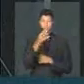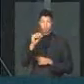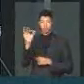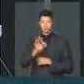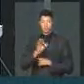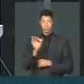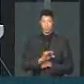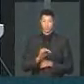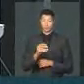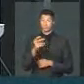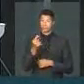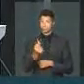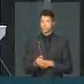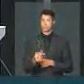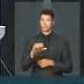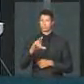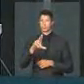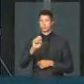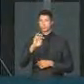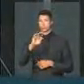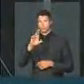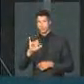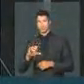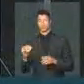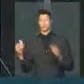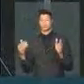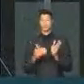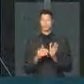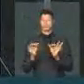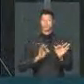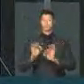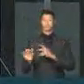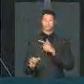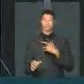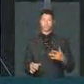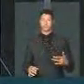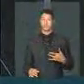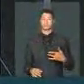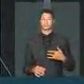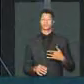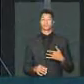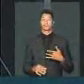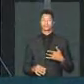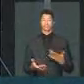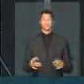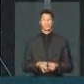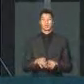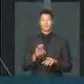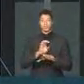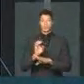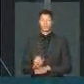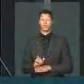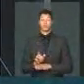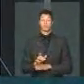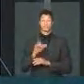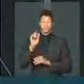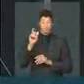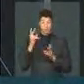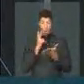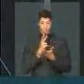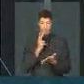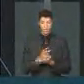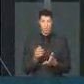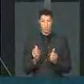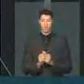30% nas despesas de custeio até o restabelecimento da saúde financeira do estado. O que se pode ver é que